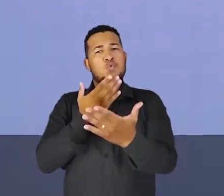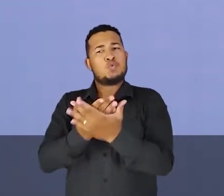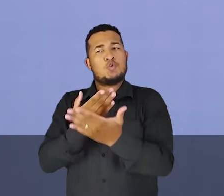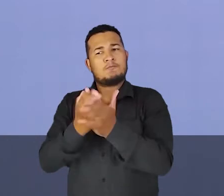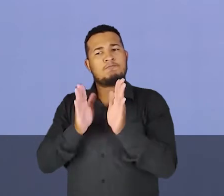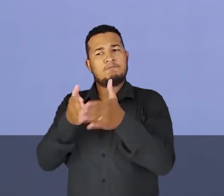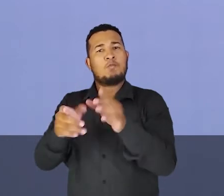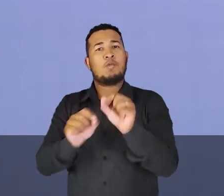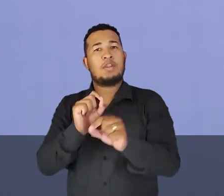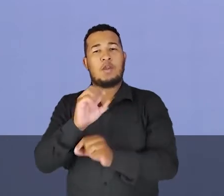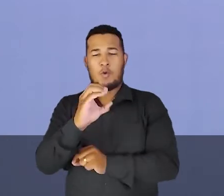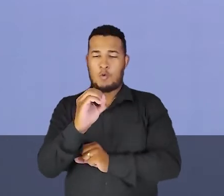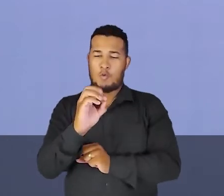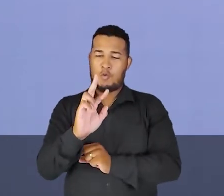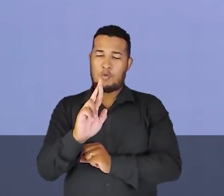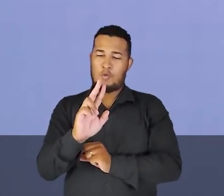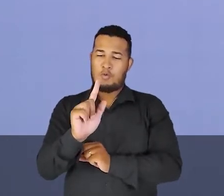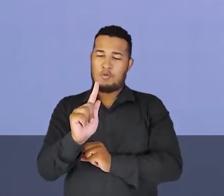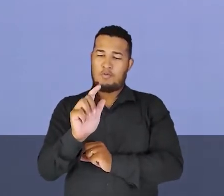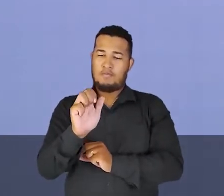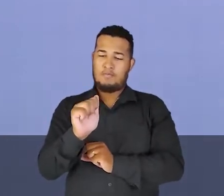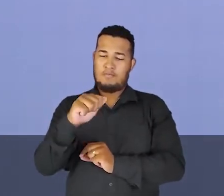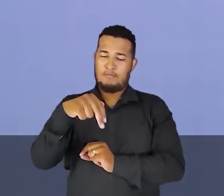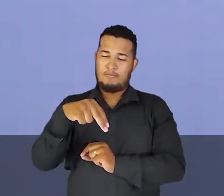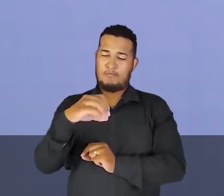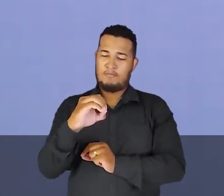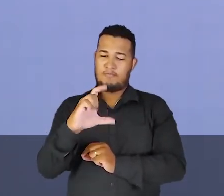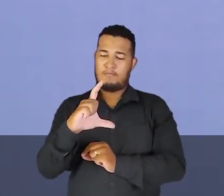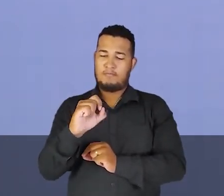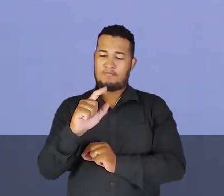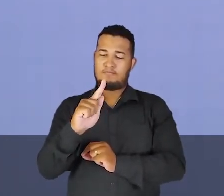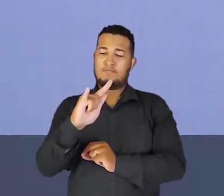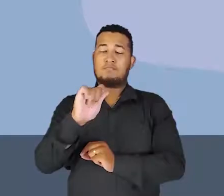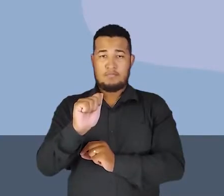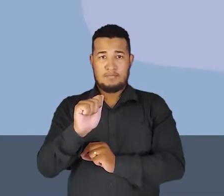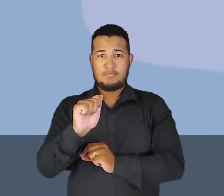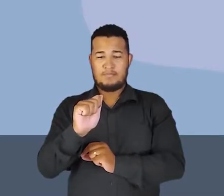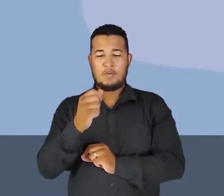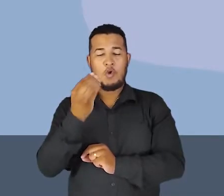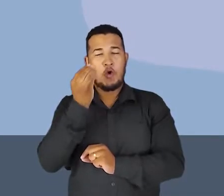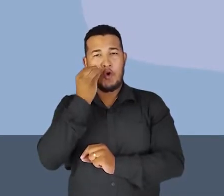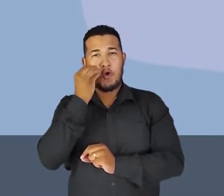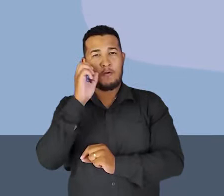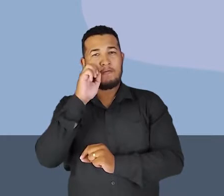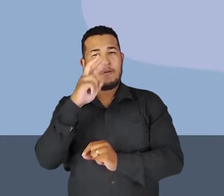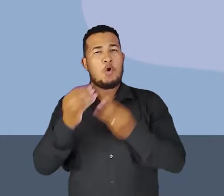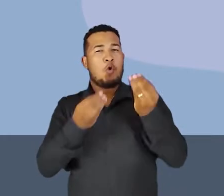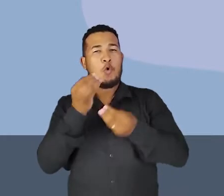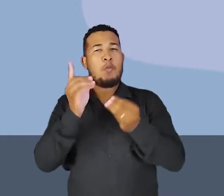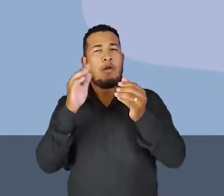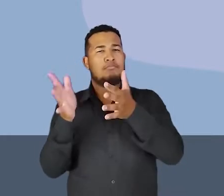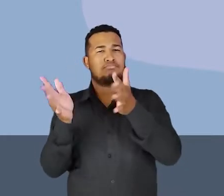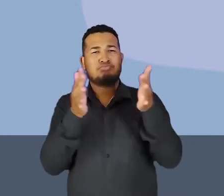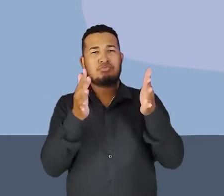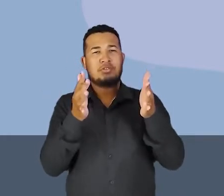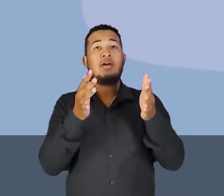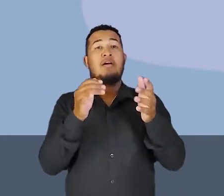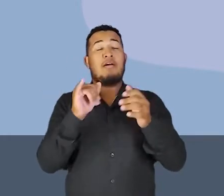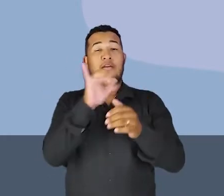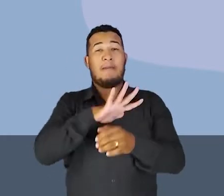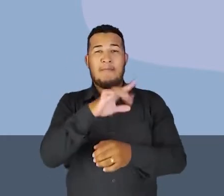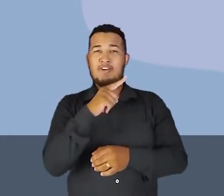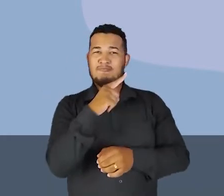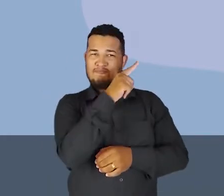exemplo, da organologia, né, que é um ramo. A gente pode acompanhar um pouquinho, vamos acompanhar aqui uma série de slides